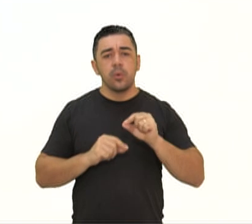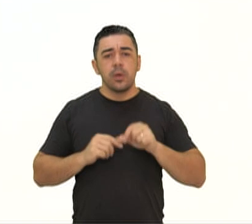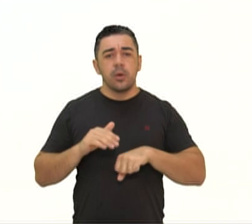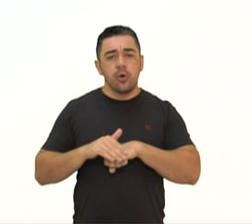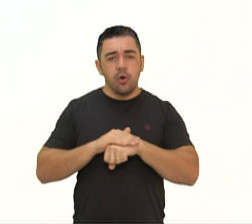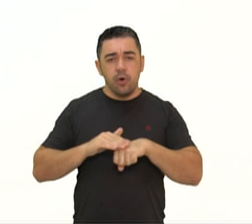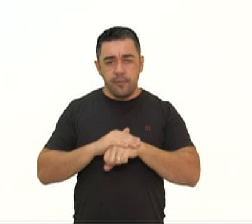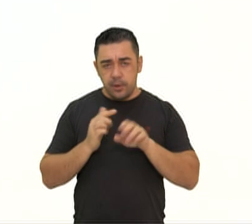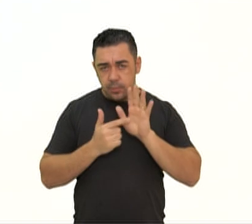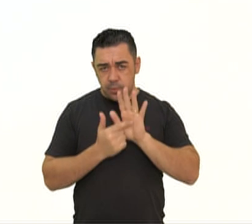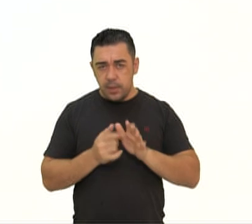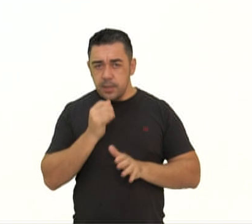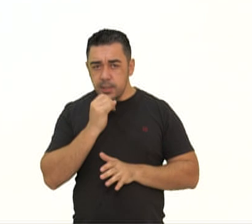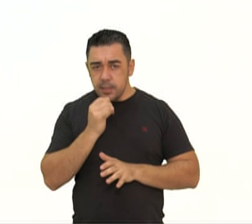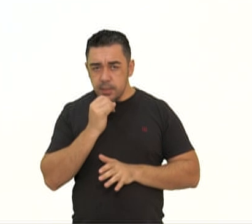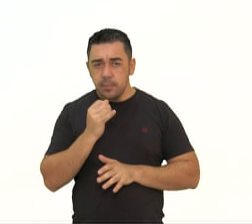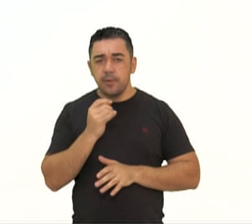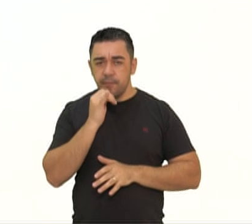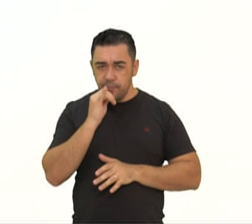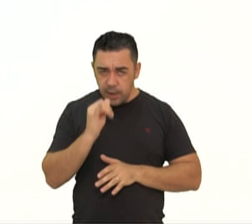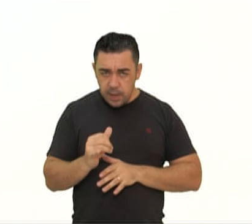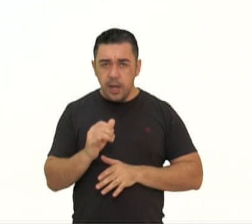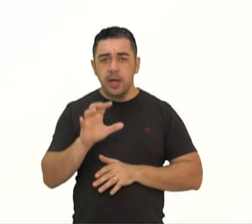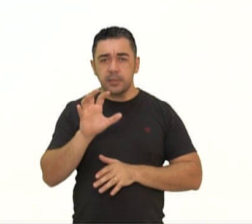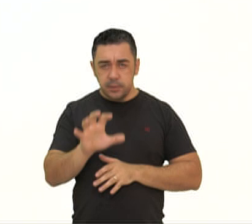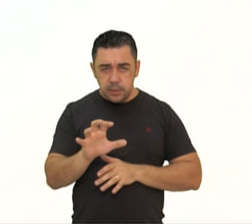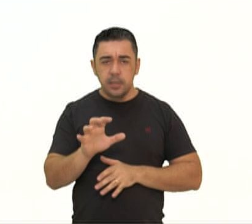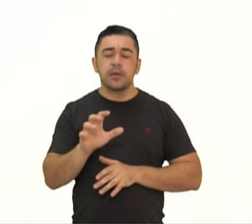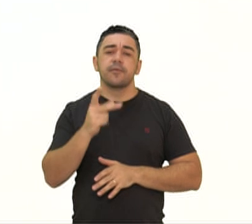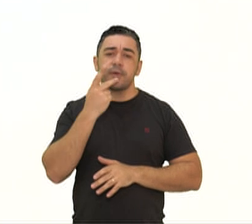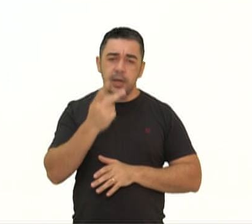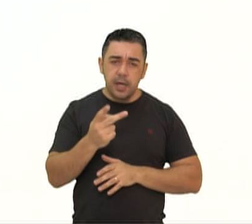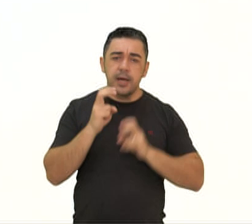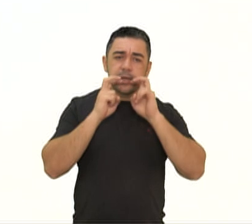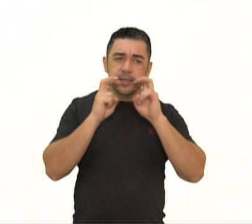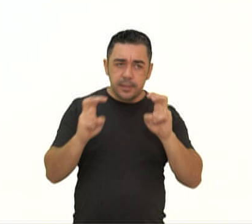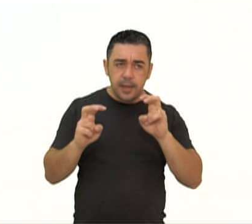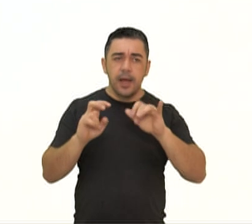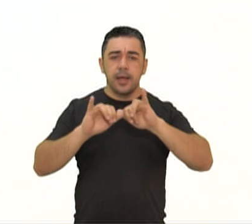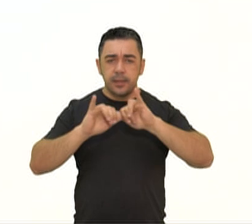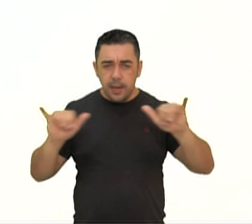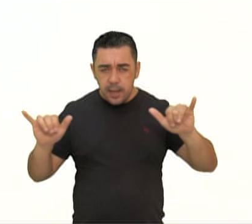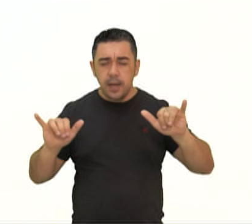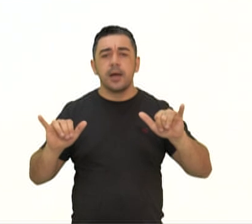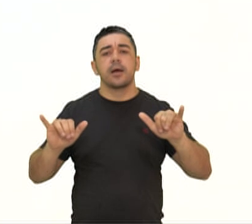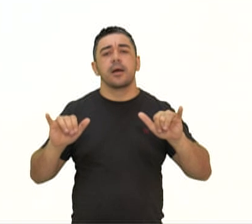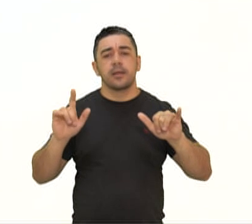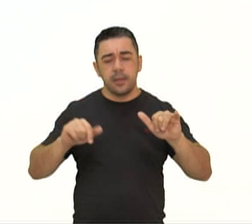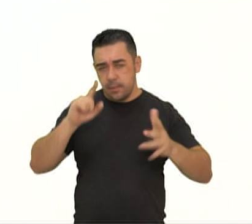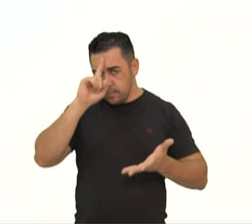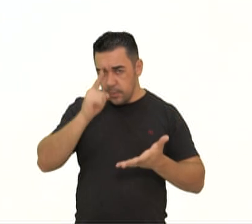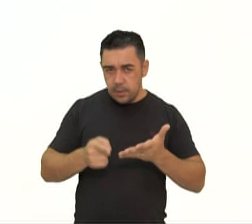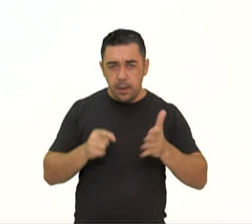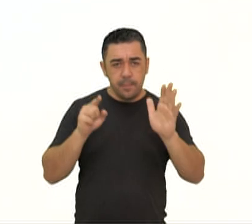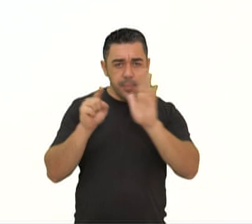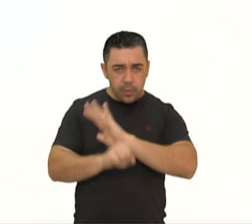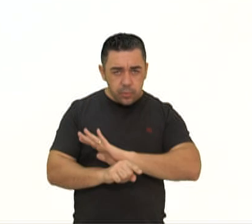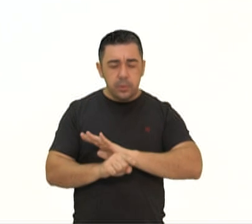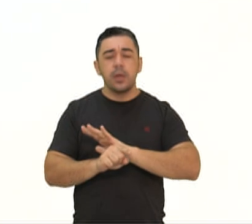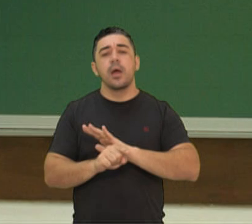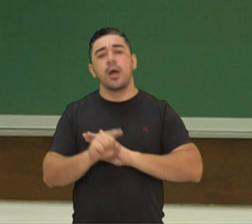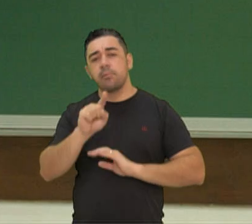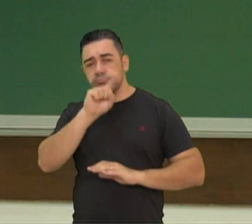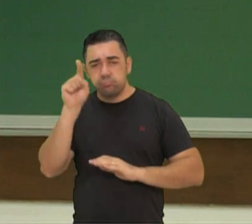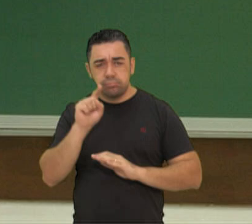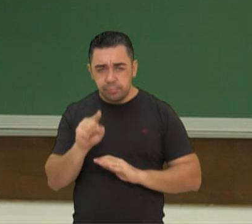diálogo. Exemplos: afirmar, falar, gritar, declarar, ordenar, perguntar,